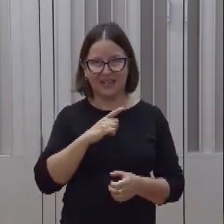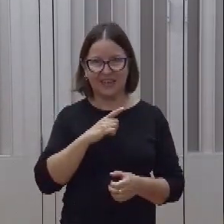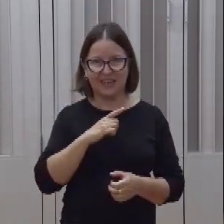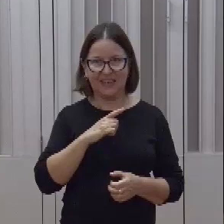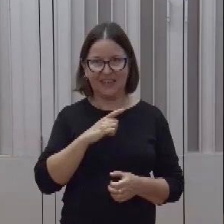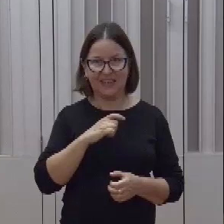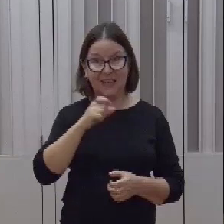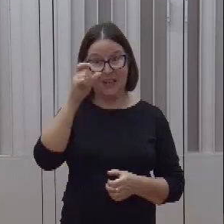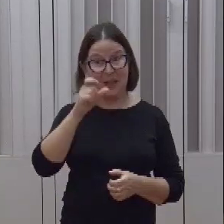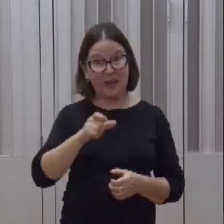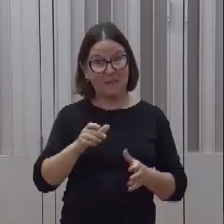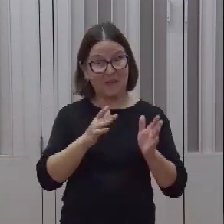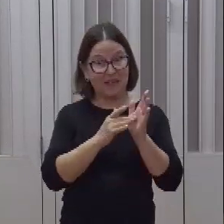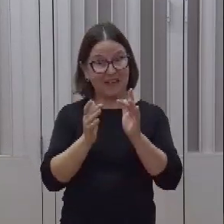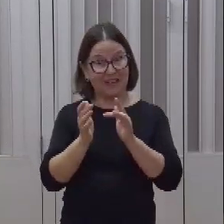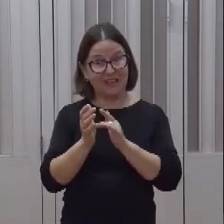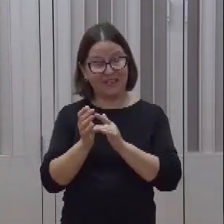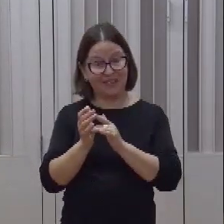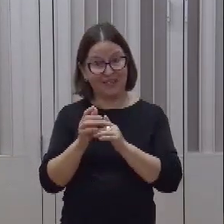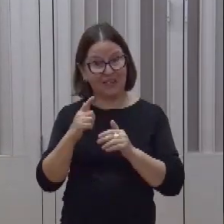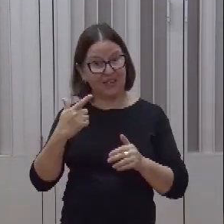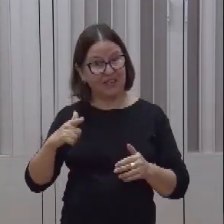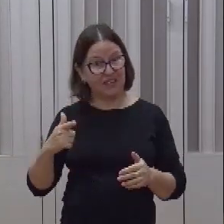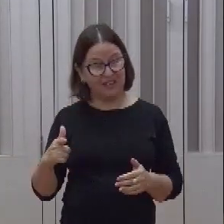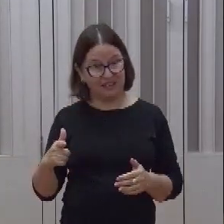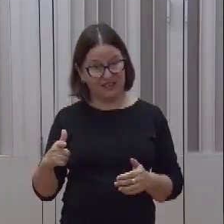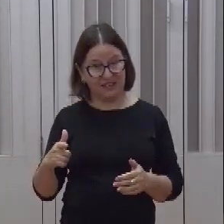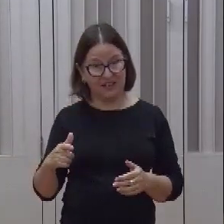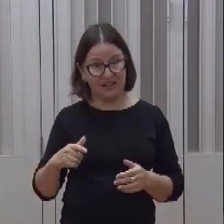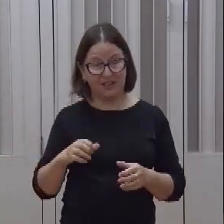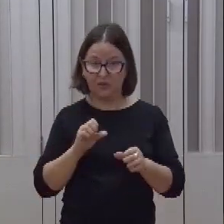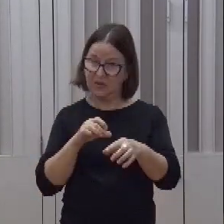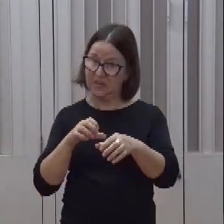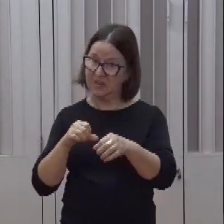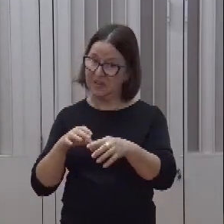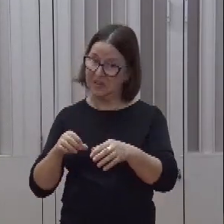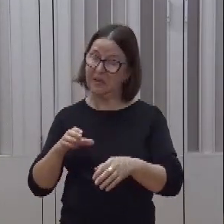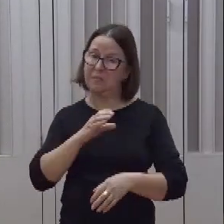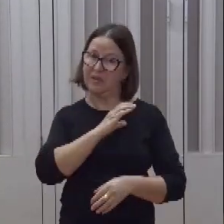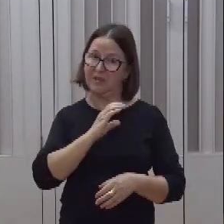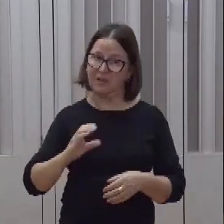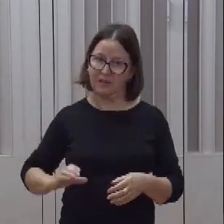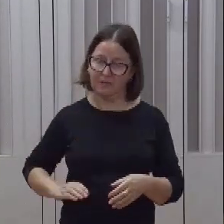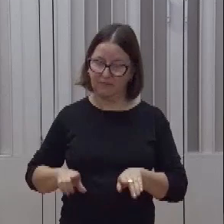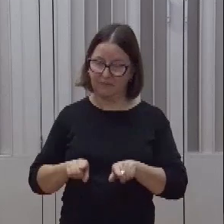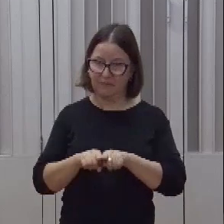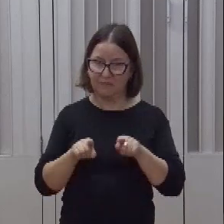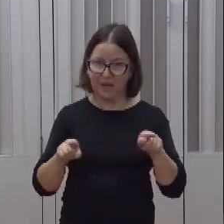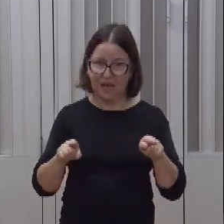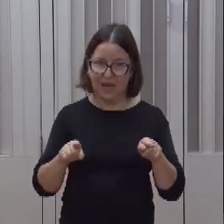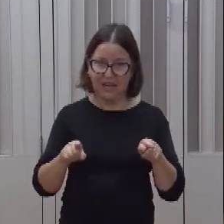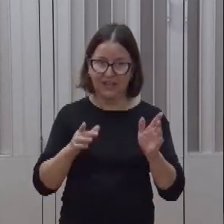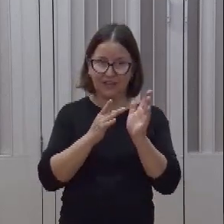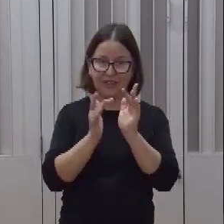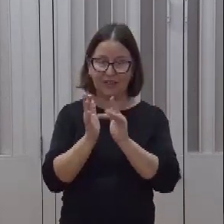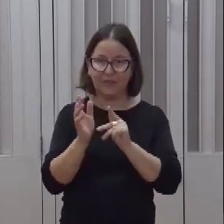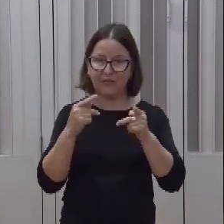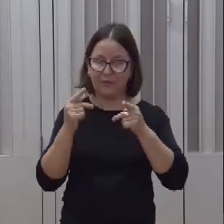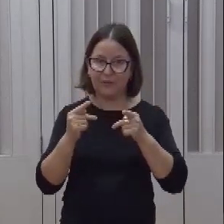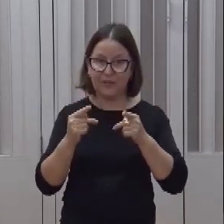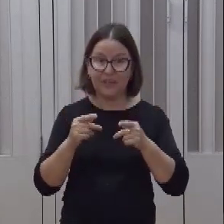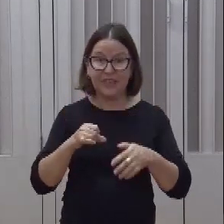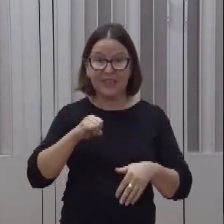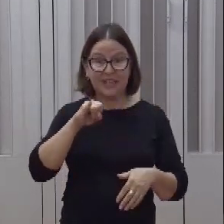Cristo. Mas ele está dizendo assim: se você permanecer em mim e as